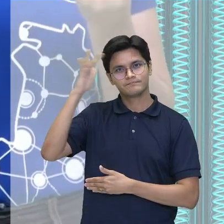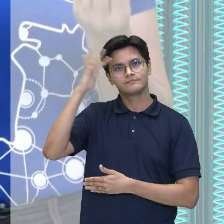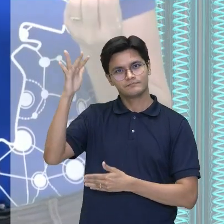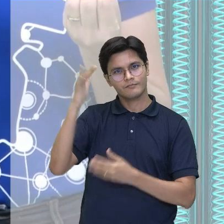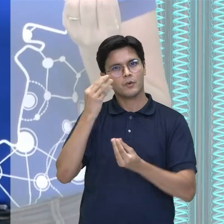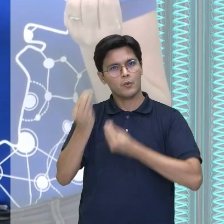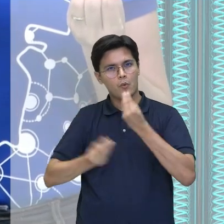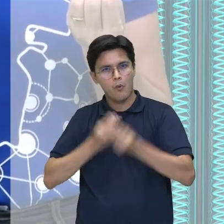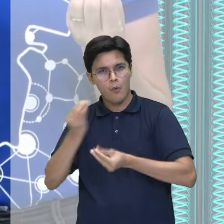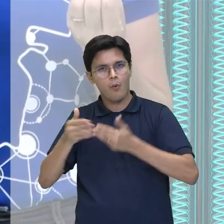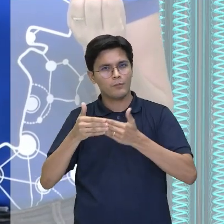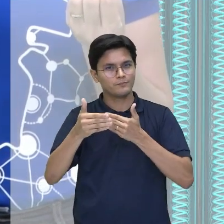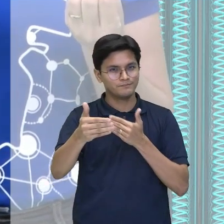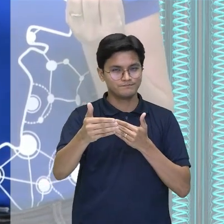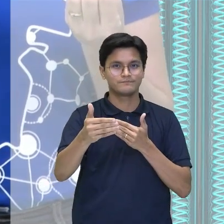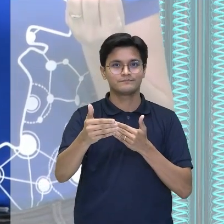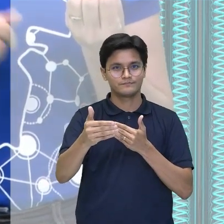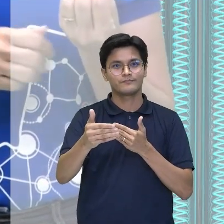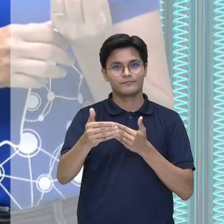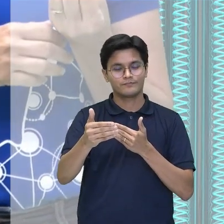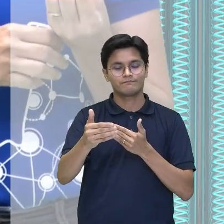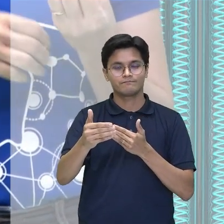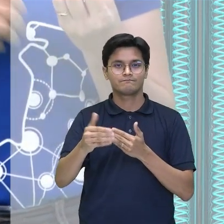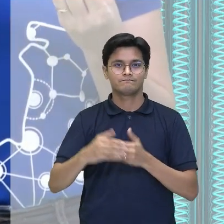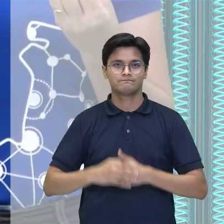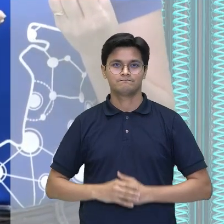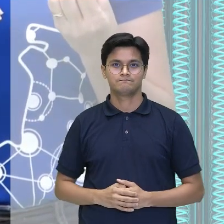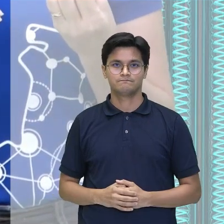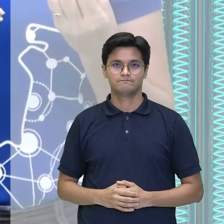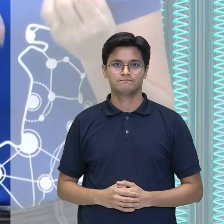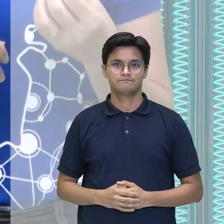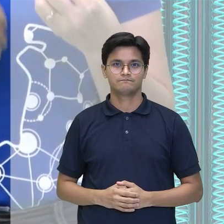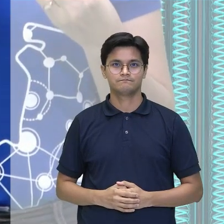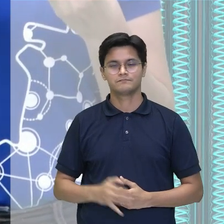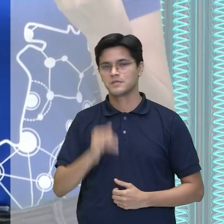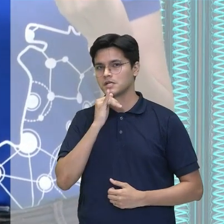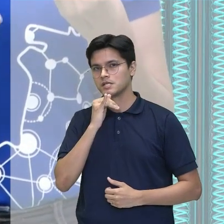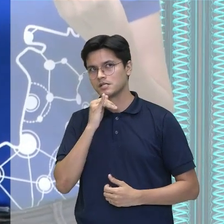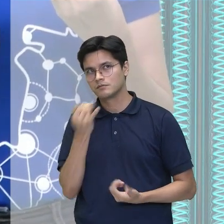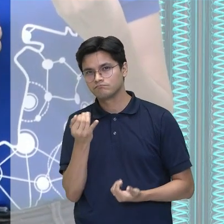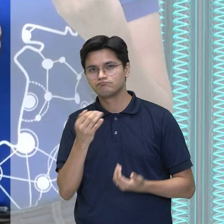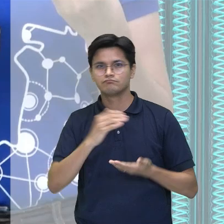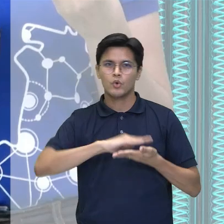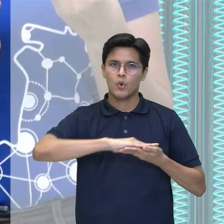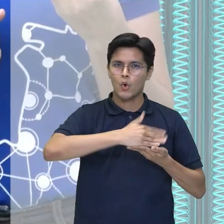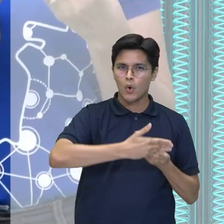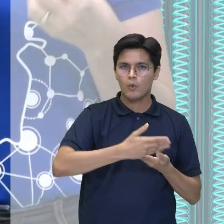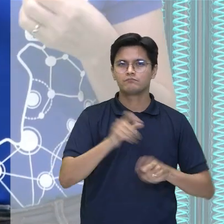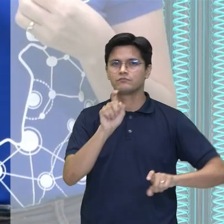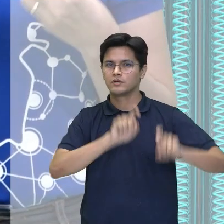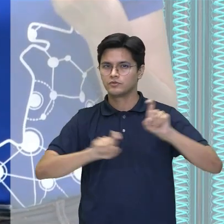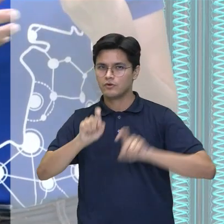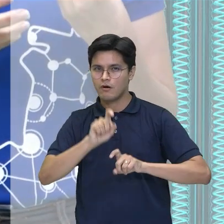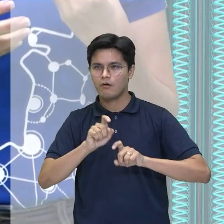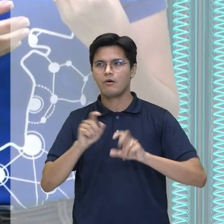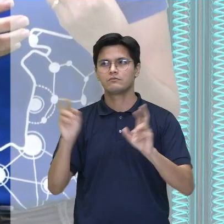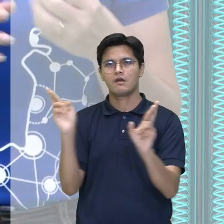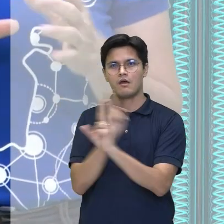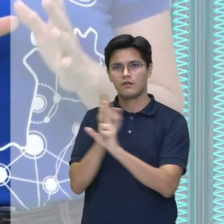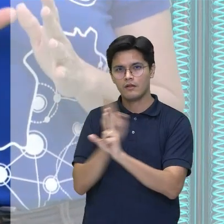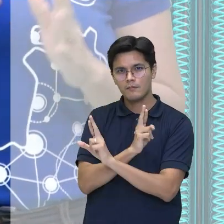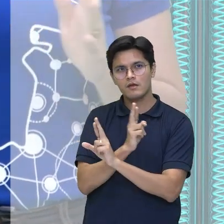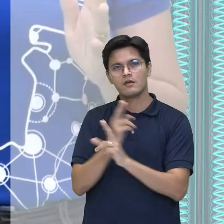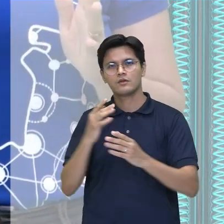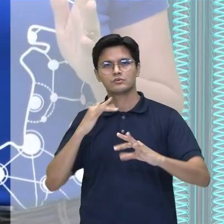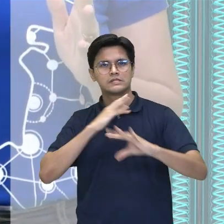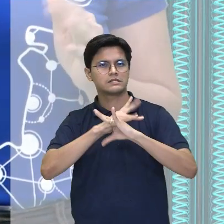Estou suspeitando que esse texto vai falar sobre, né, computadores, ou sobre relacionamento, ou sobre